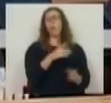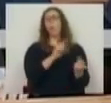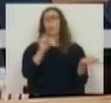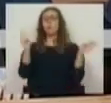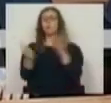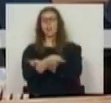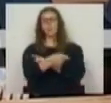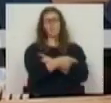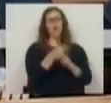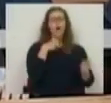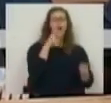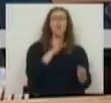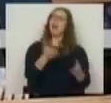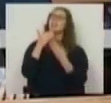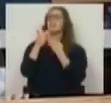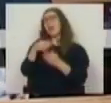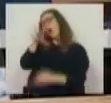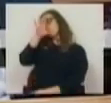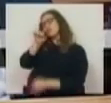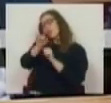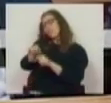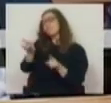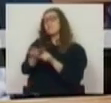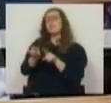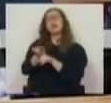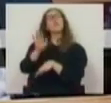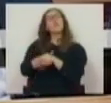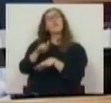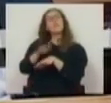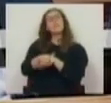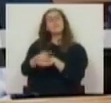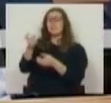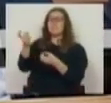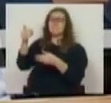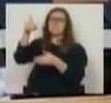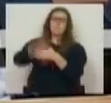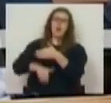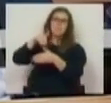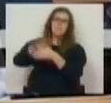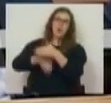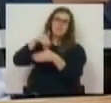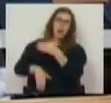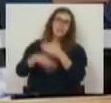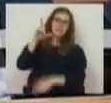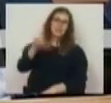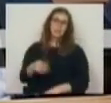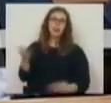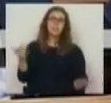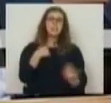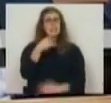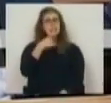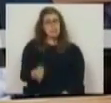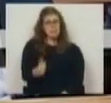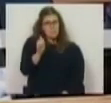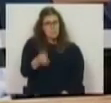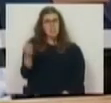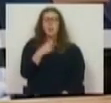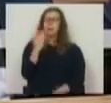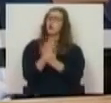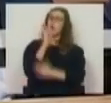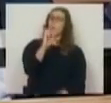a agradecer ao Ministério da Ciência, Tecnologia e Ensino Superior os mesmos chumbos nesse PrevPAP. E como disse bem,